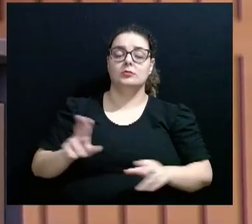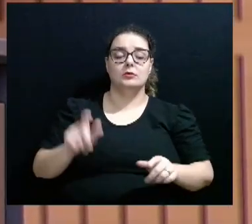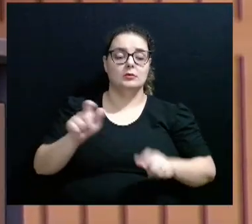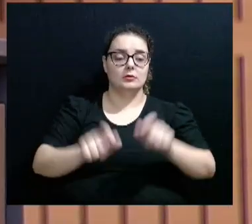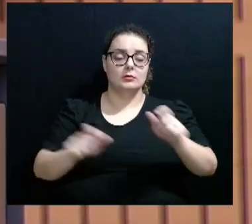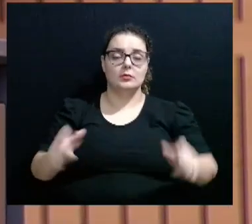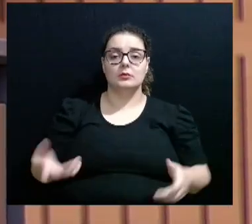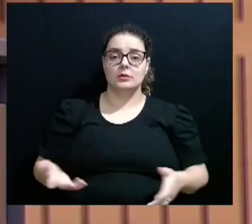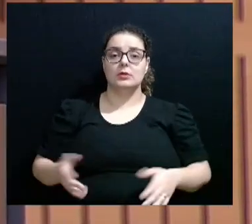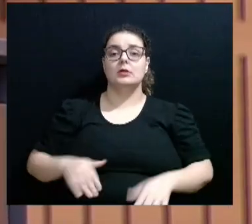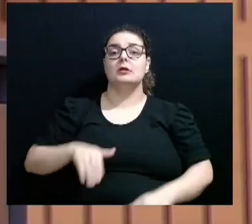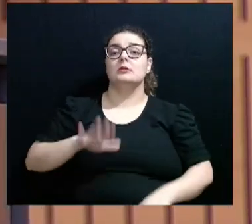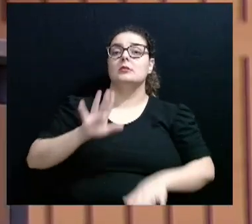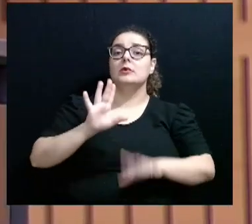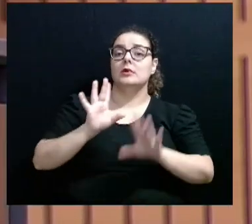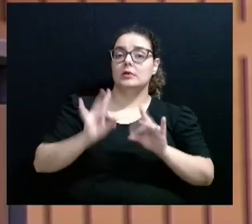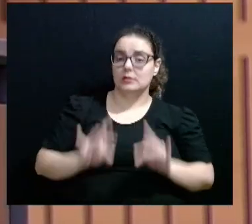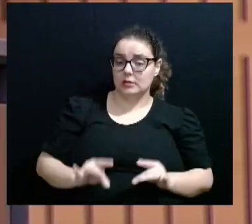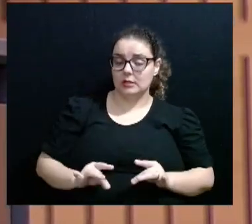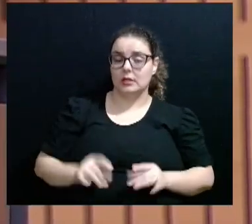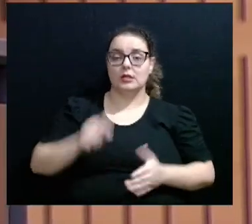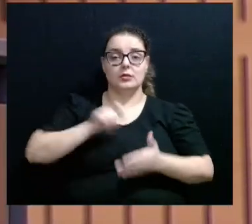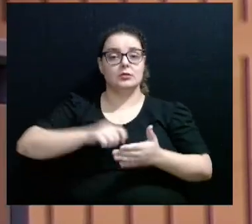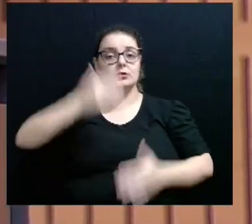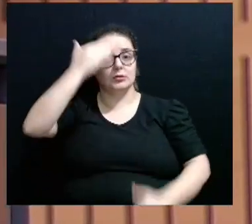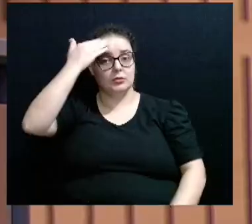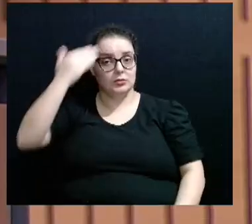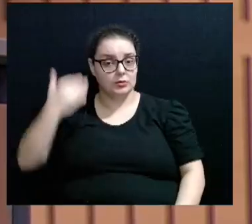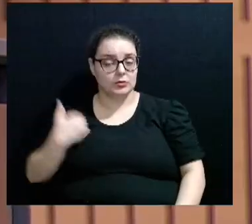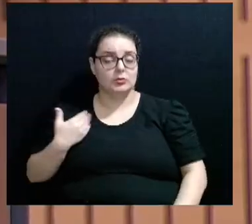vereadora Débora Palermo, a proposta foi aprovada em